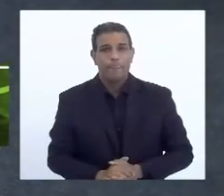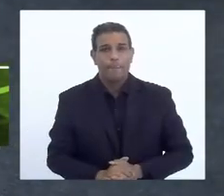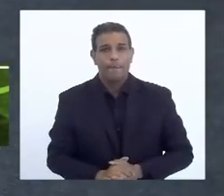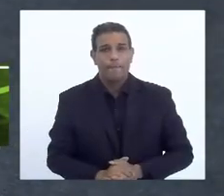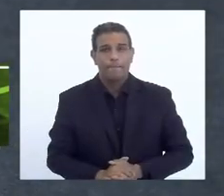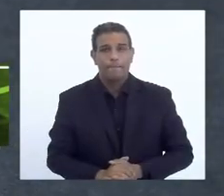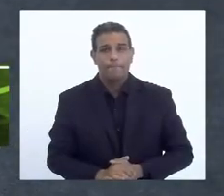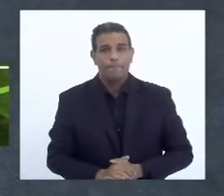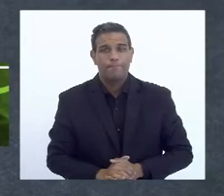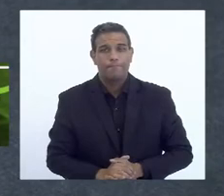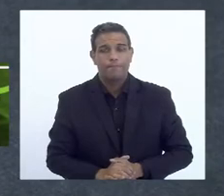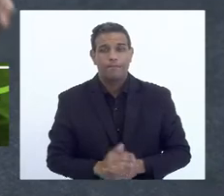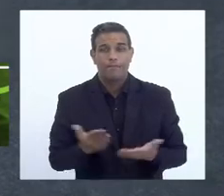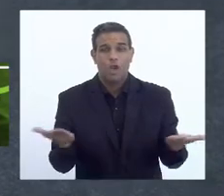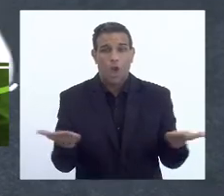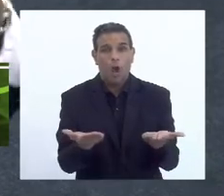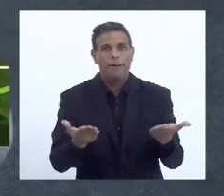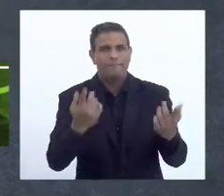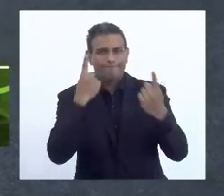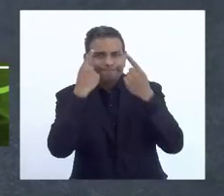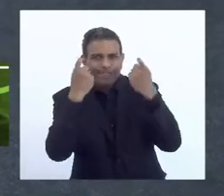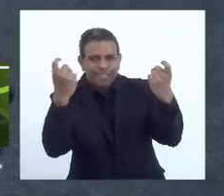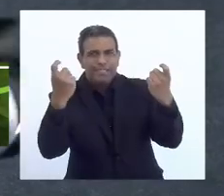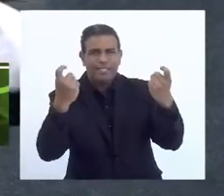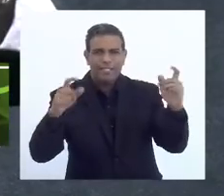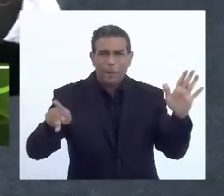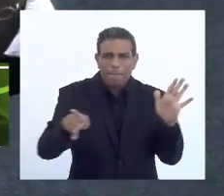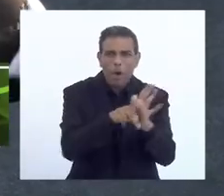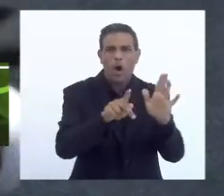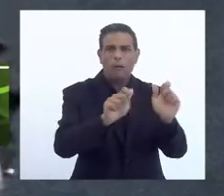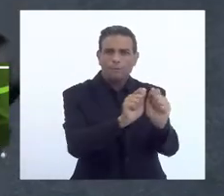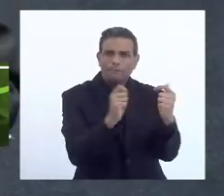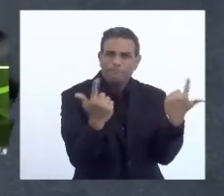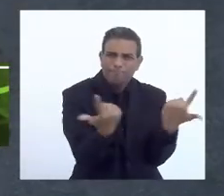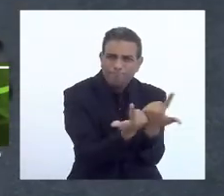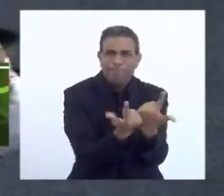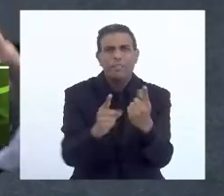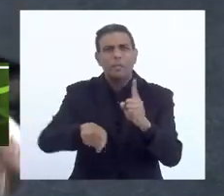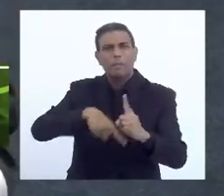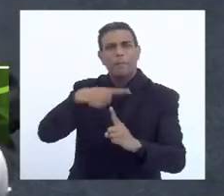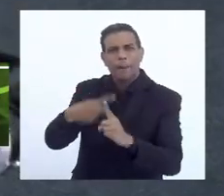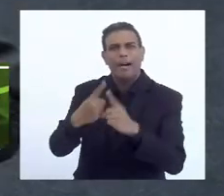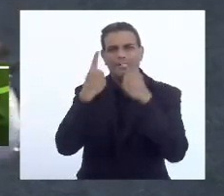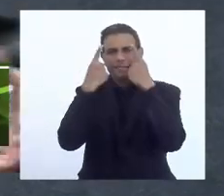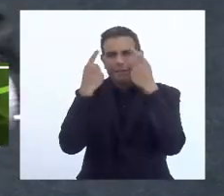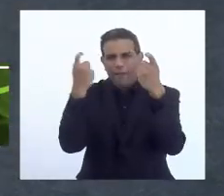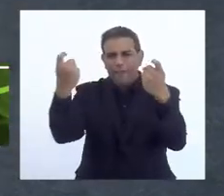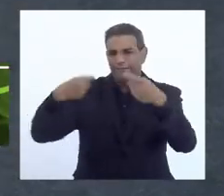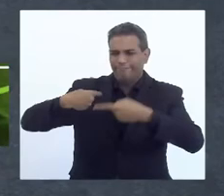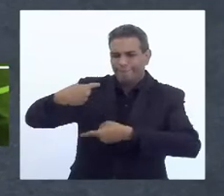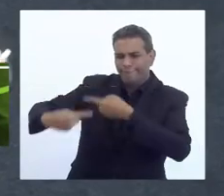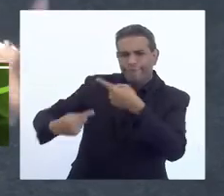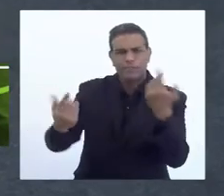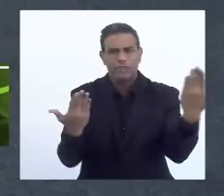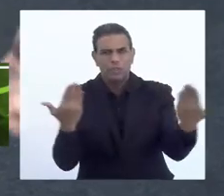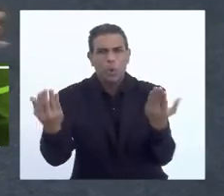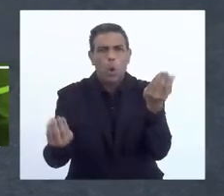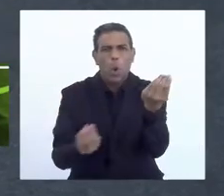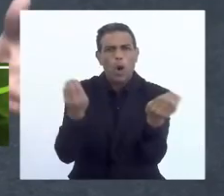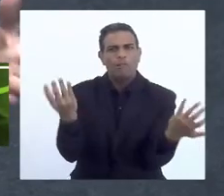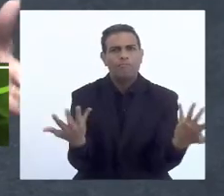dentro desse eixo de violência parlamentar e patrimonial, porque a gente faz uma analogia à